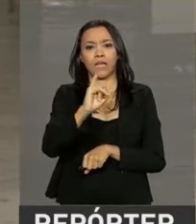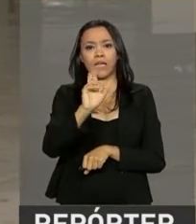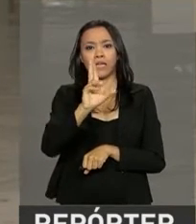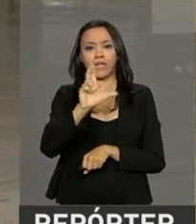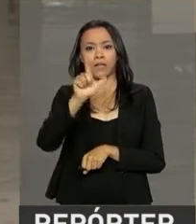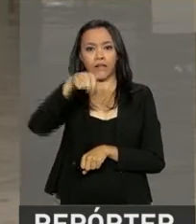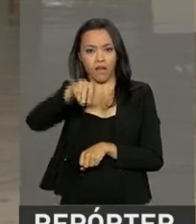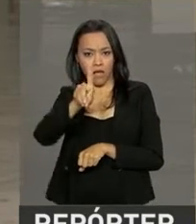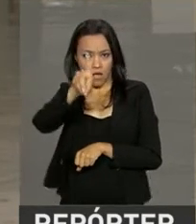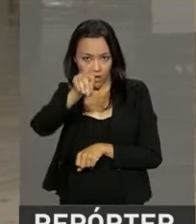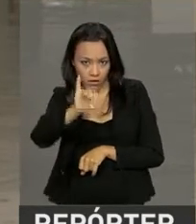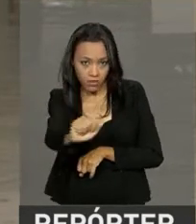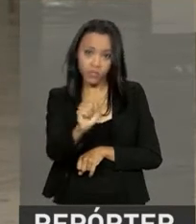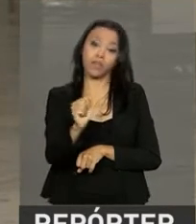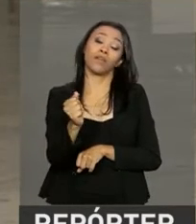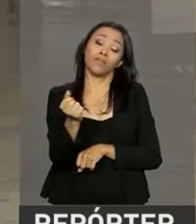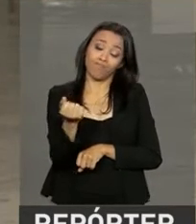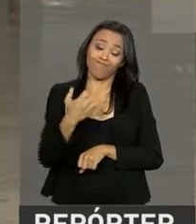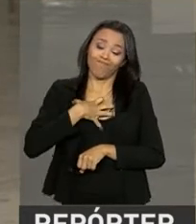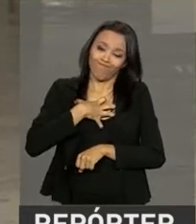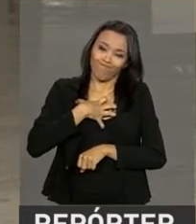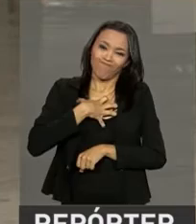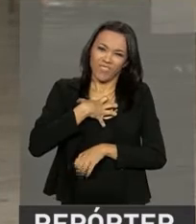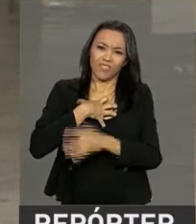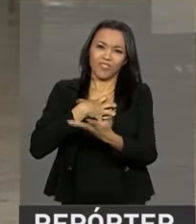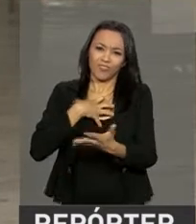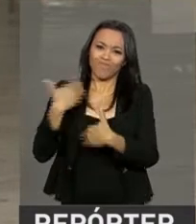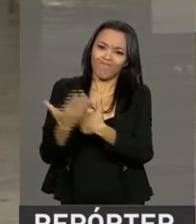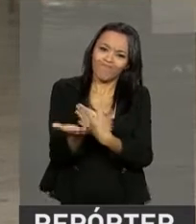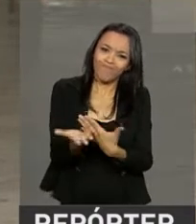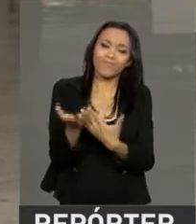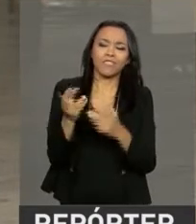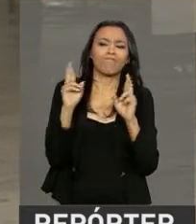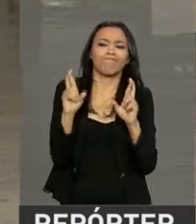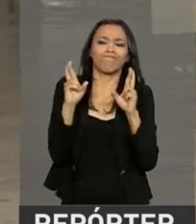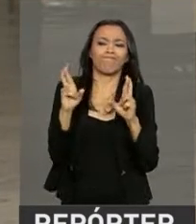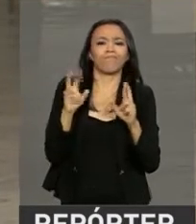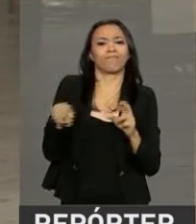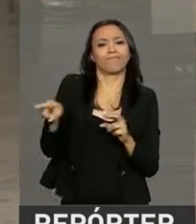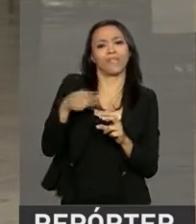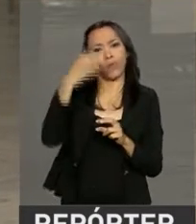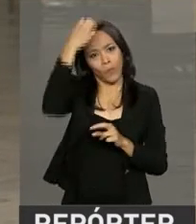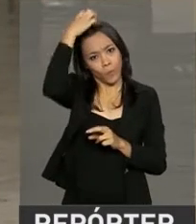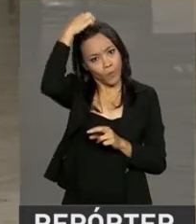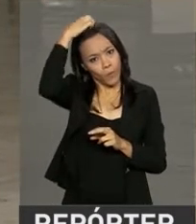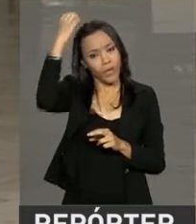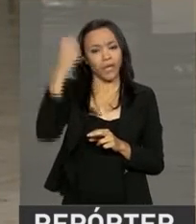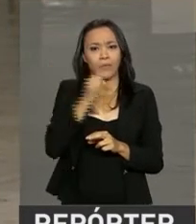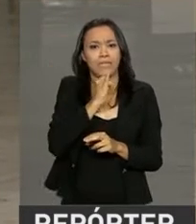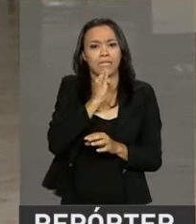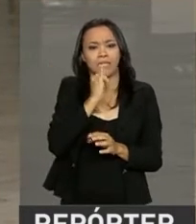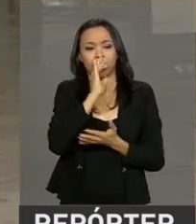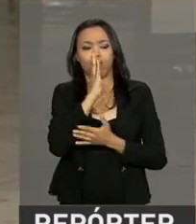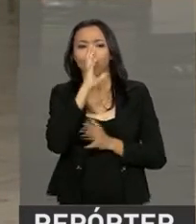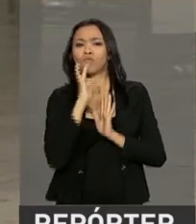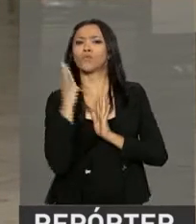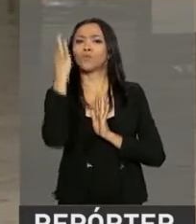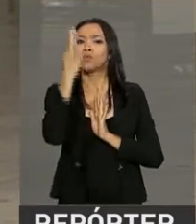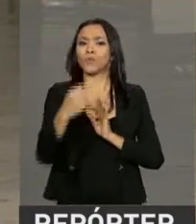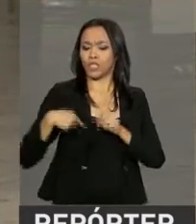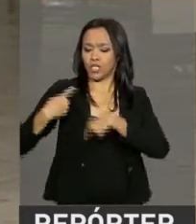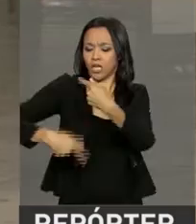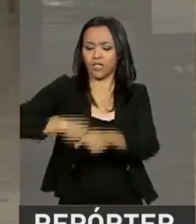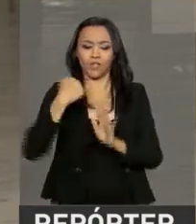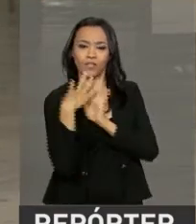reitera sua tradicional solidariedade com a tailândia e faz votos de que o exemplo do rei bhumibol inspire as futuras gerações